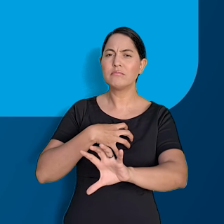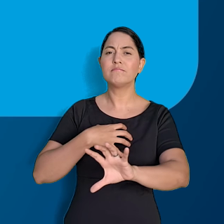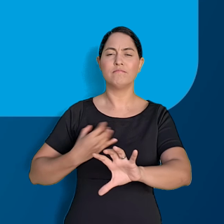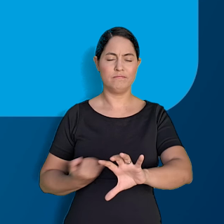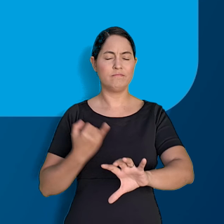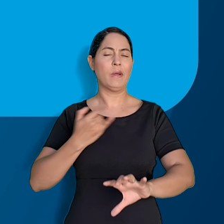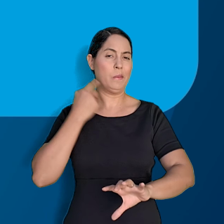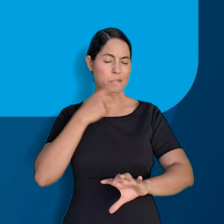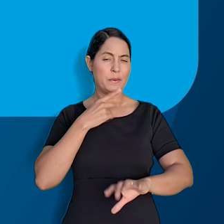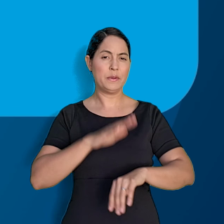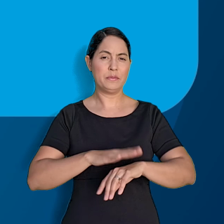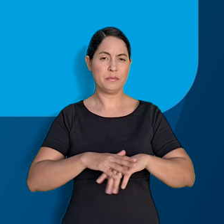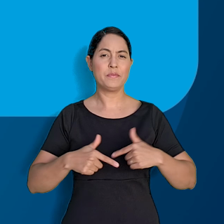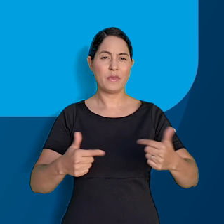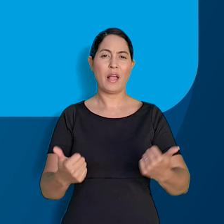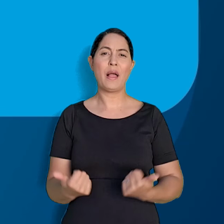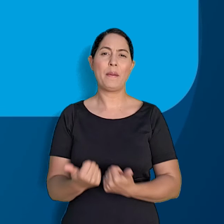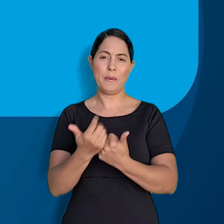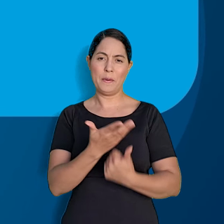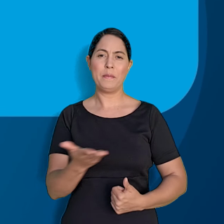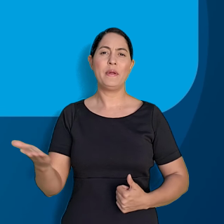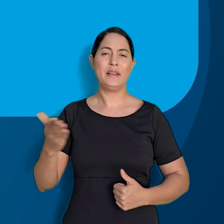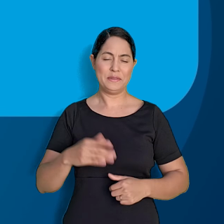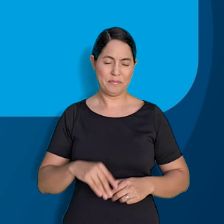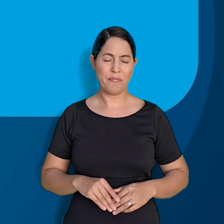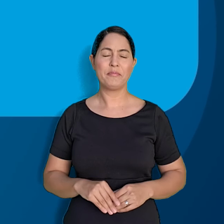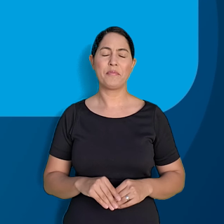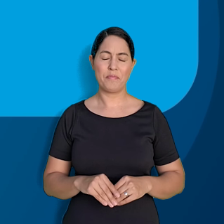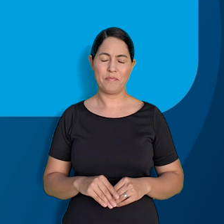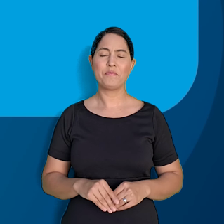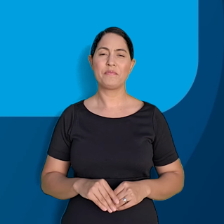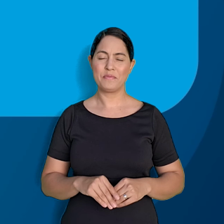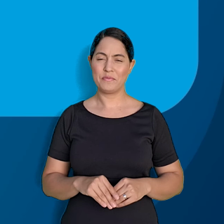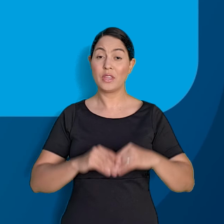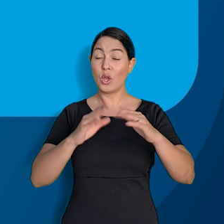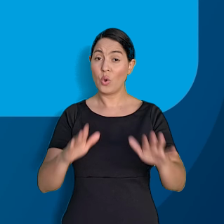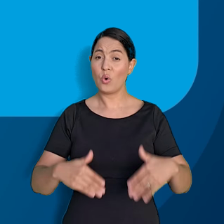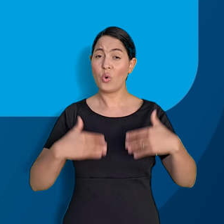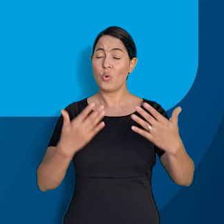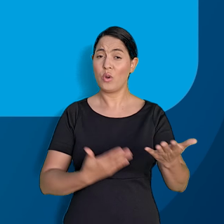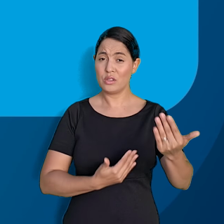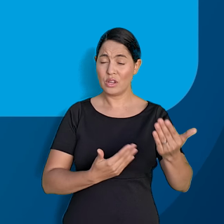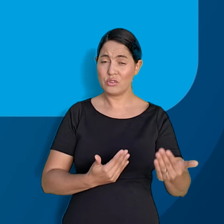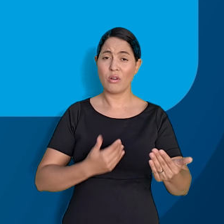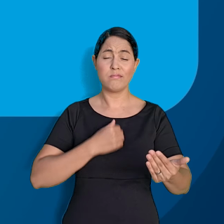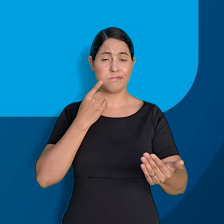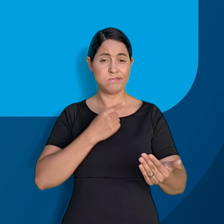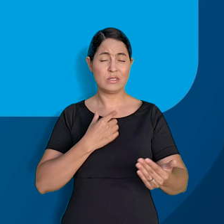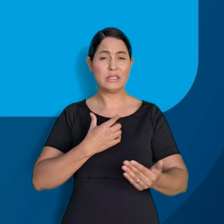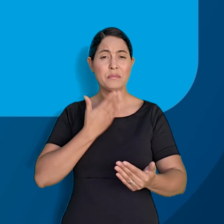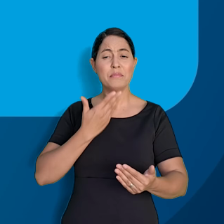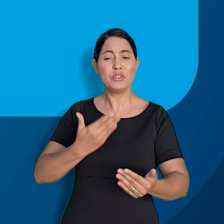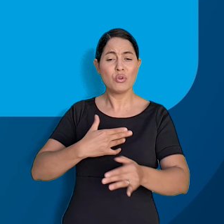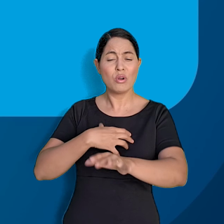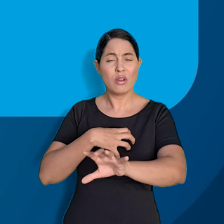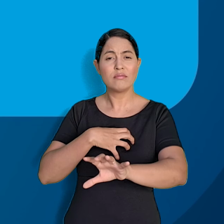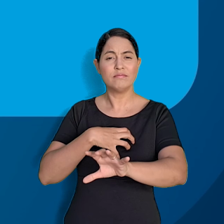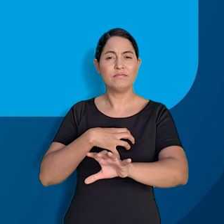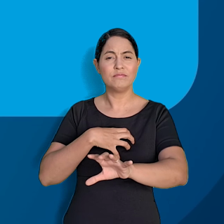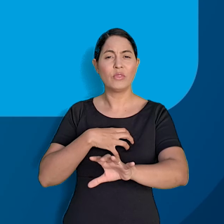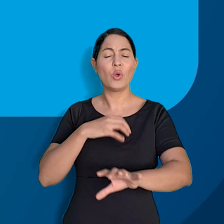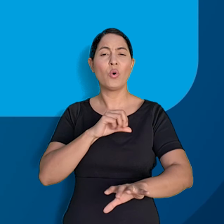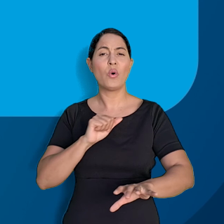políticas concretas de apoio aos jovens profissionais. Quando a jovem advocacia pediu escuta, a OAB Nacional ouviu